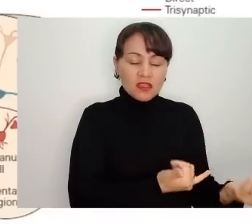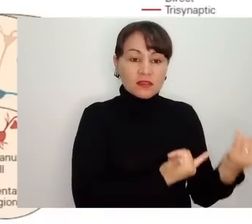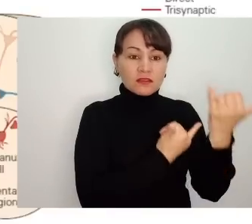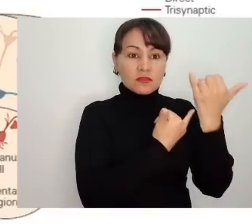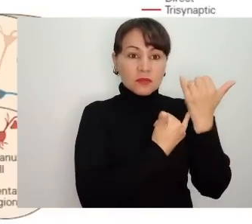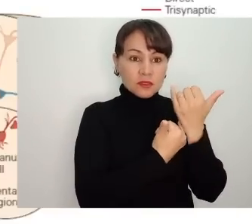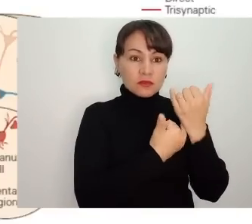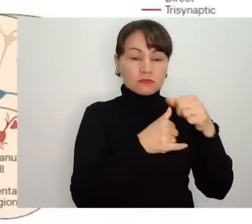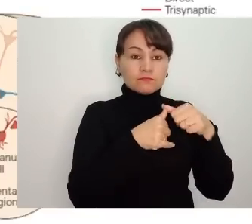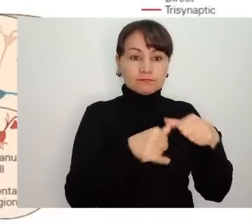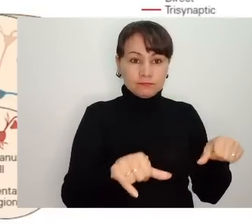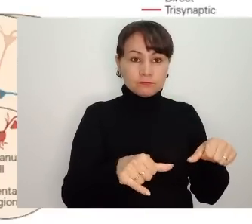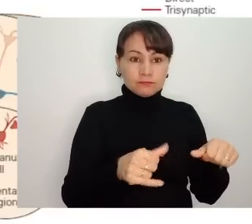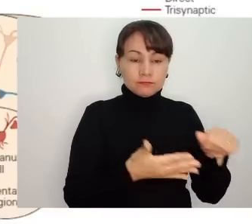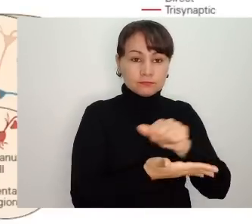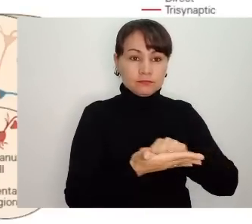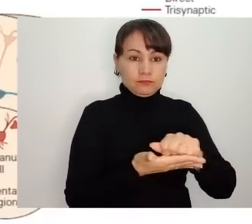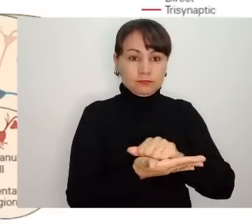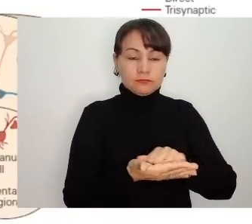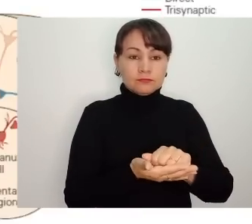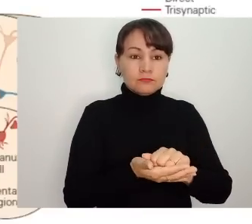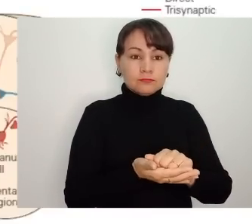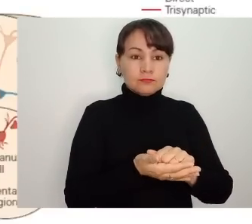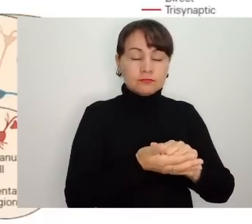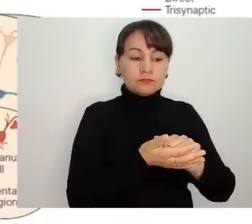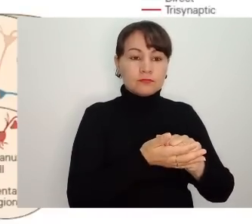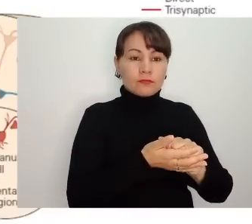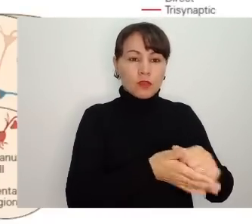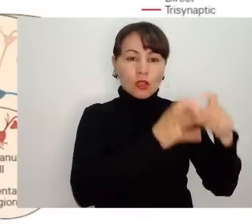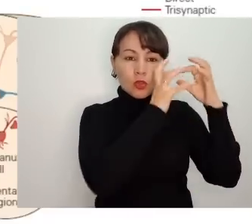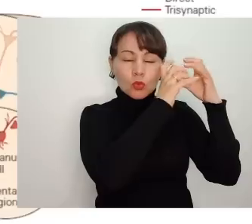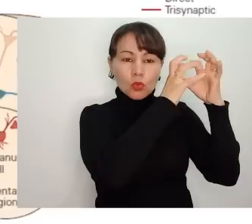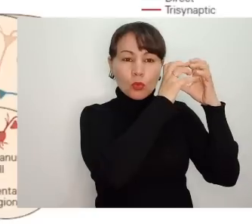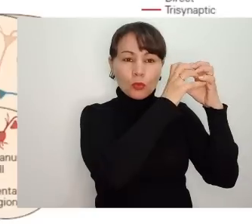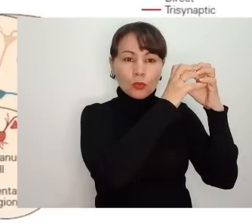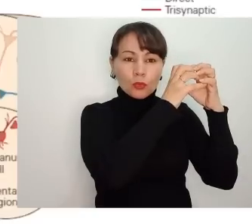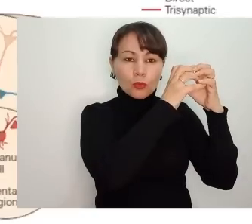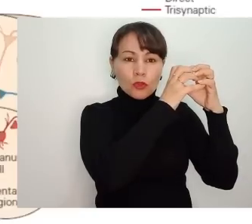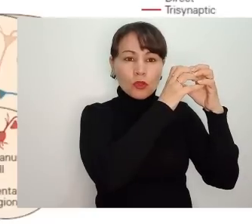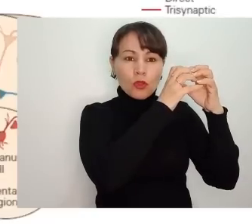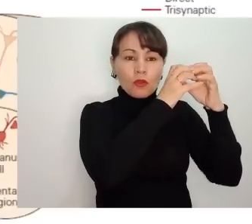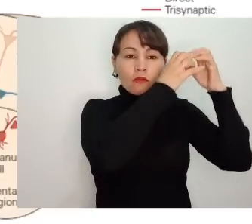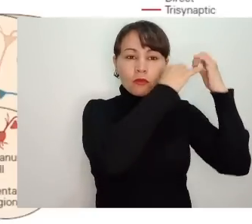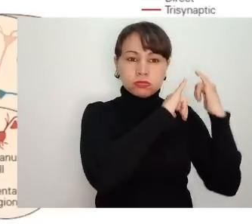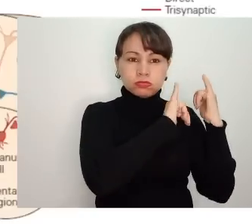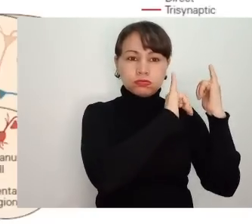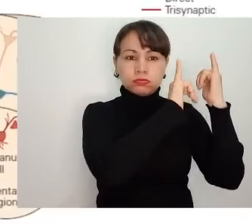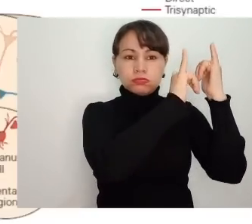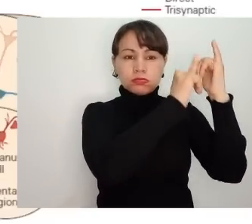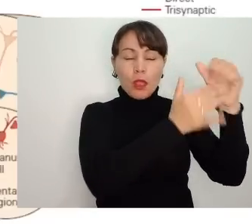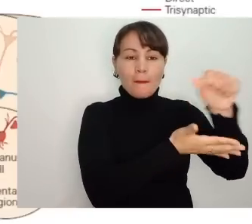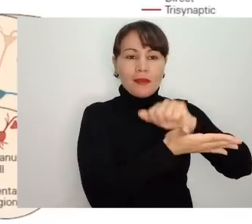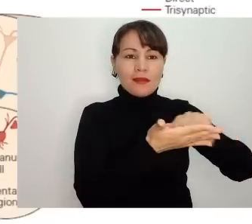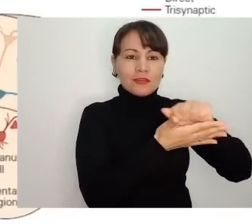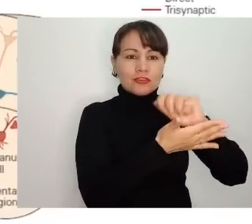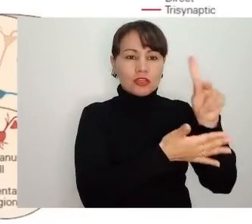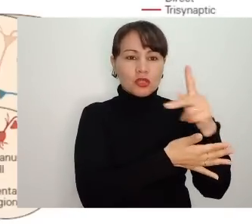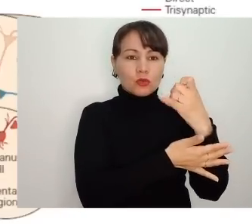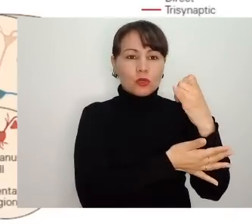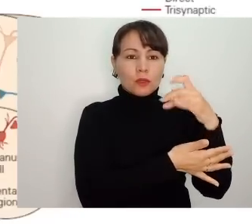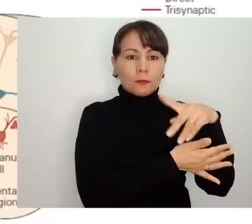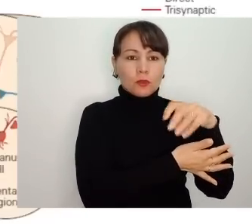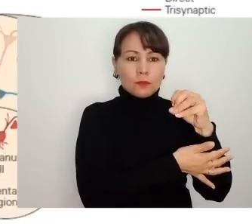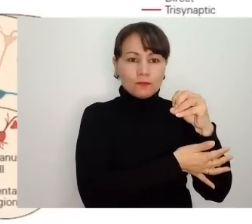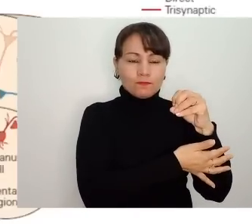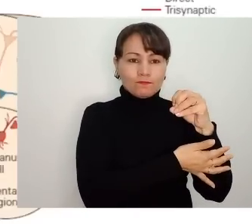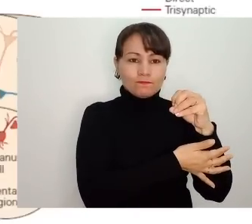e essa informação que estava nas áreas do neocórtex, provisoriamente, vão passar agora para as regiões do